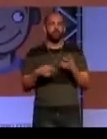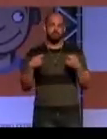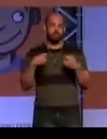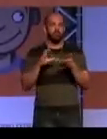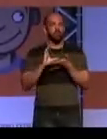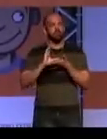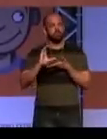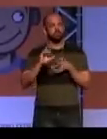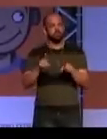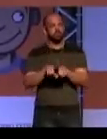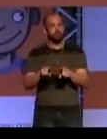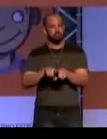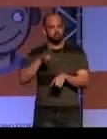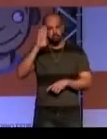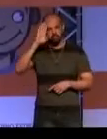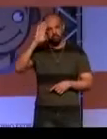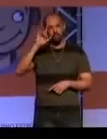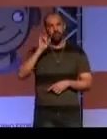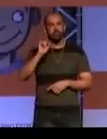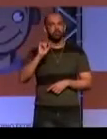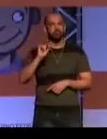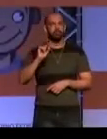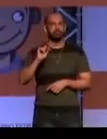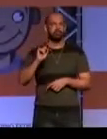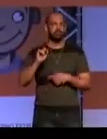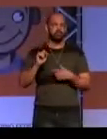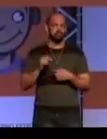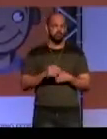também. Sobretudo,